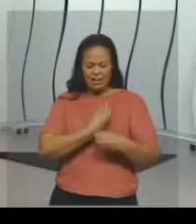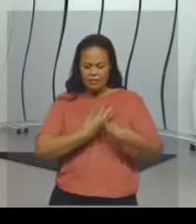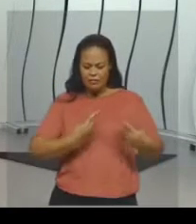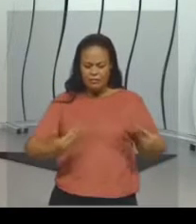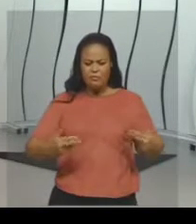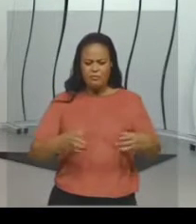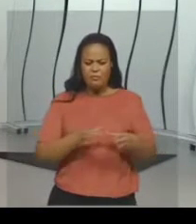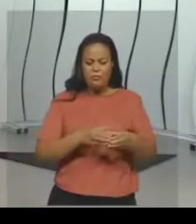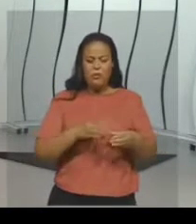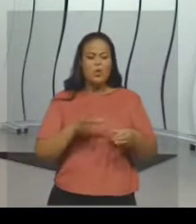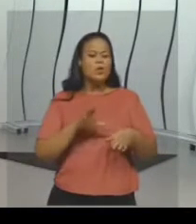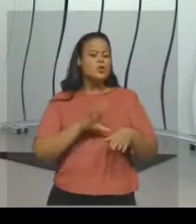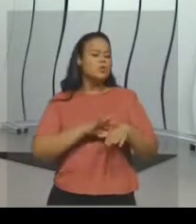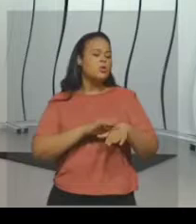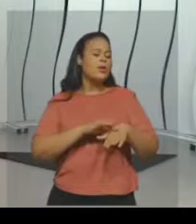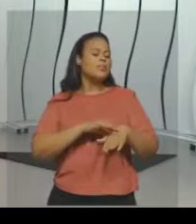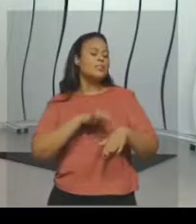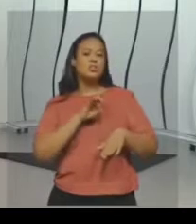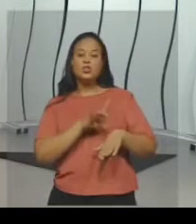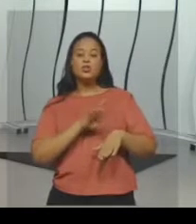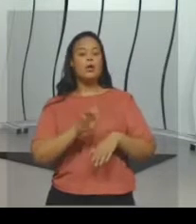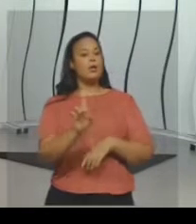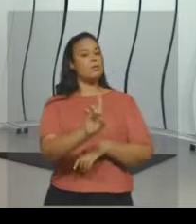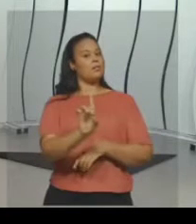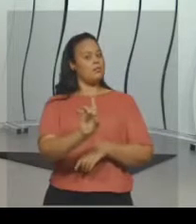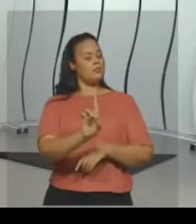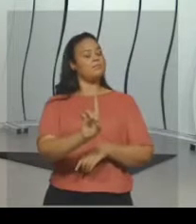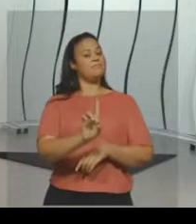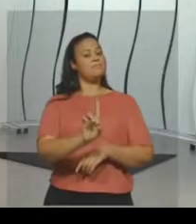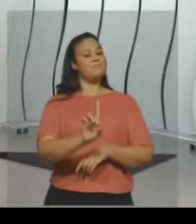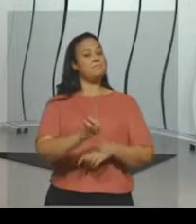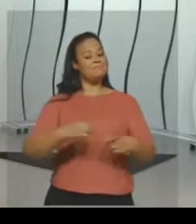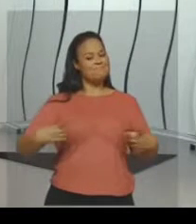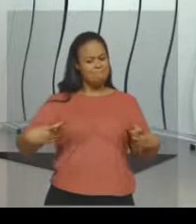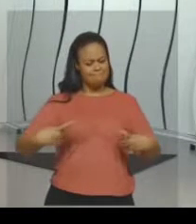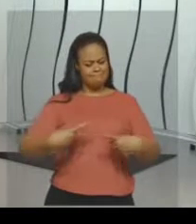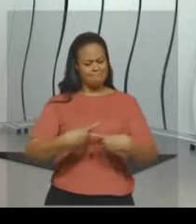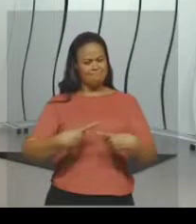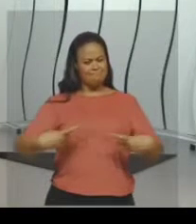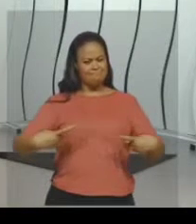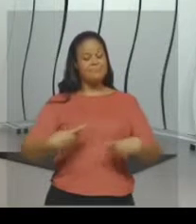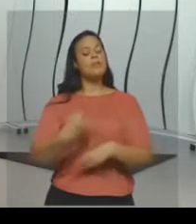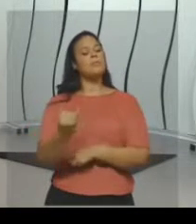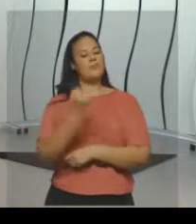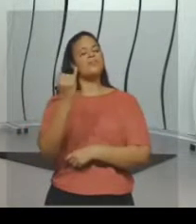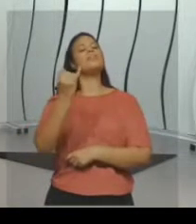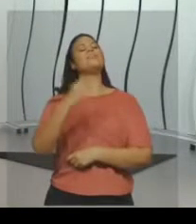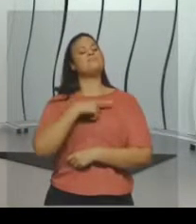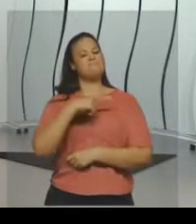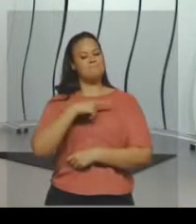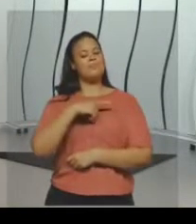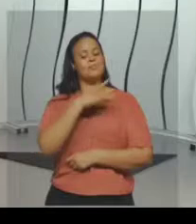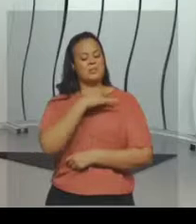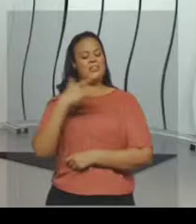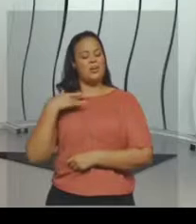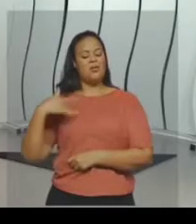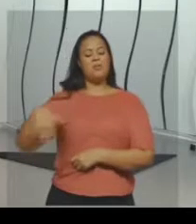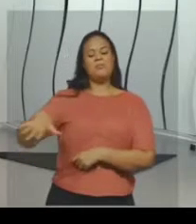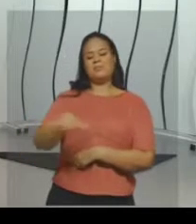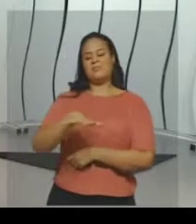ligados a doenças. Muitas vezes nós pensamos dessa forma, mas não. As bactérias têm grande importância para a nossa saúde, para o